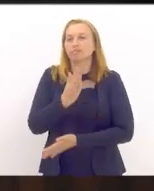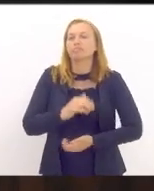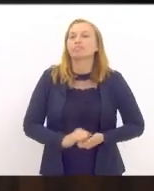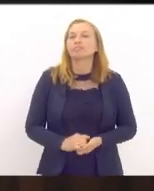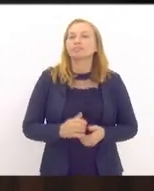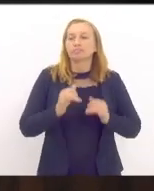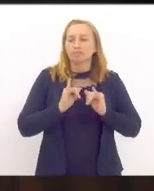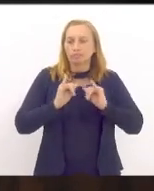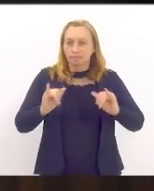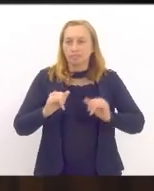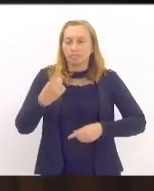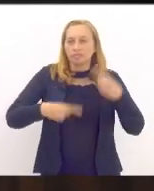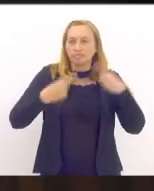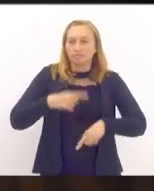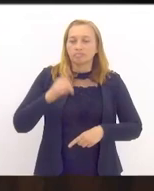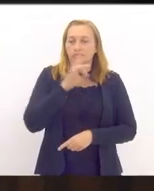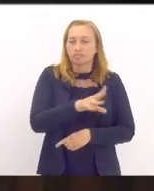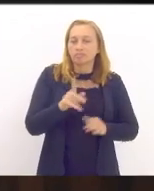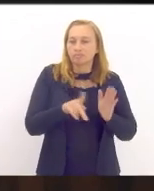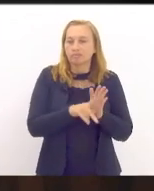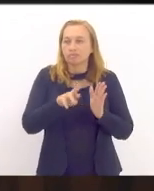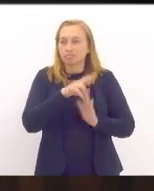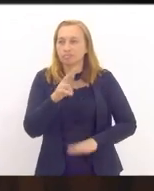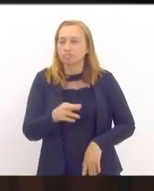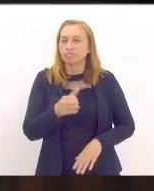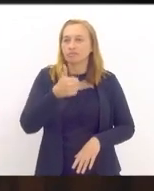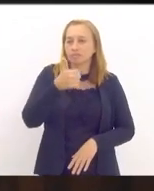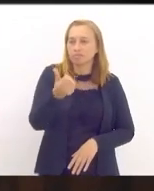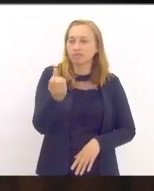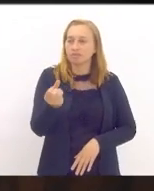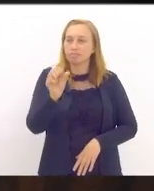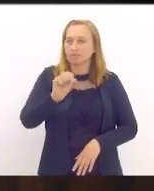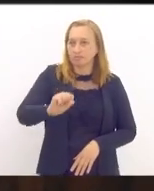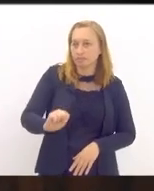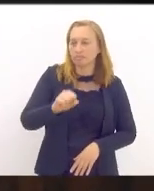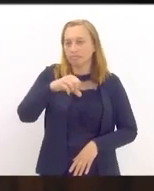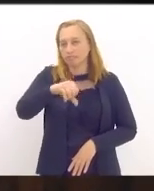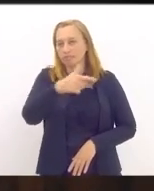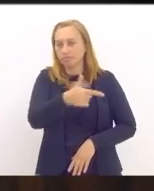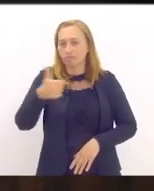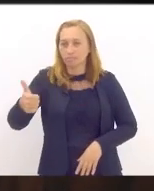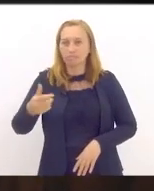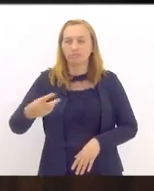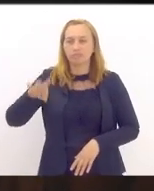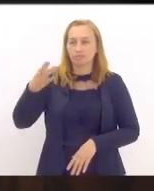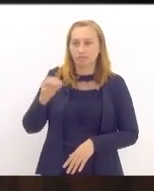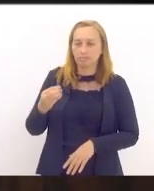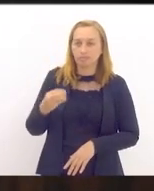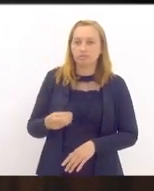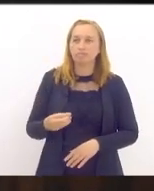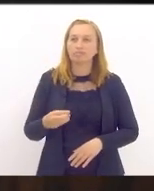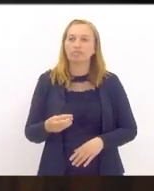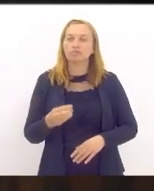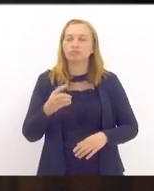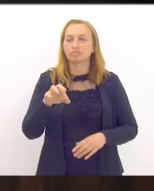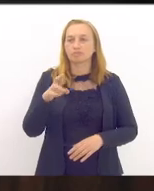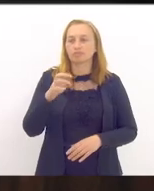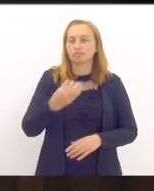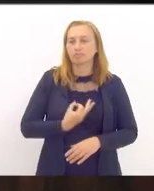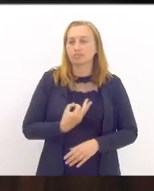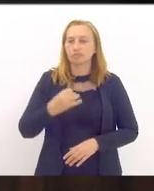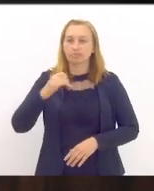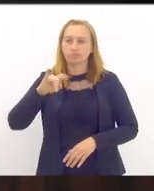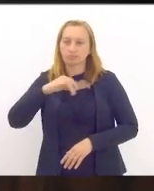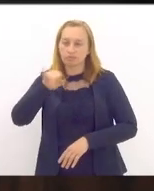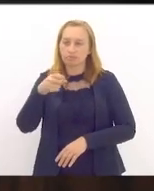anuncio em discussão única pode resolução 698 de 22 Deputado Marcelo cabeleireiro concede o diploma José de Alencar para Leonardo